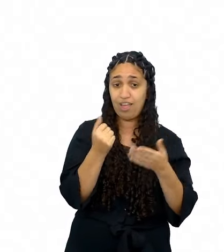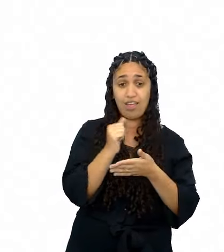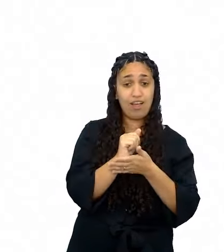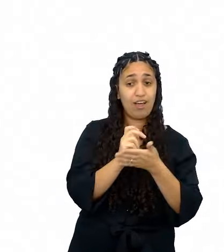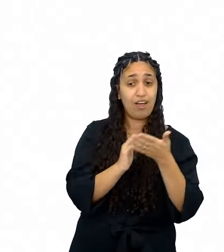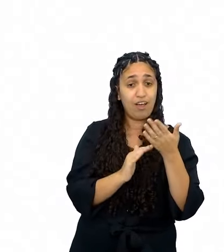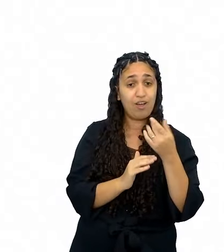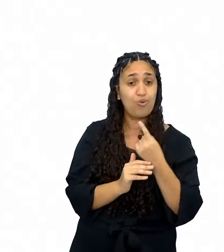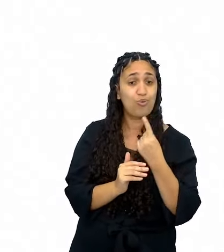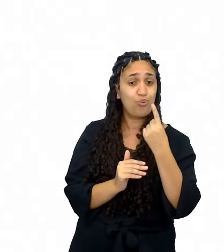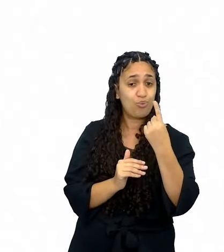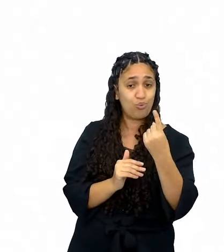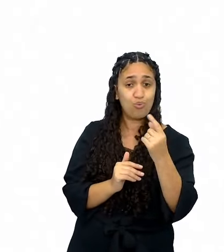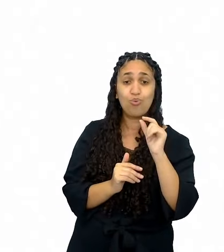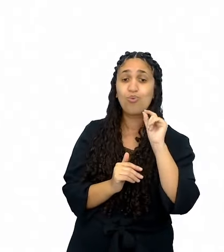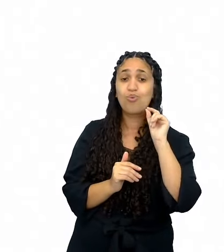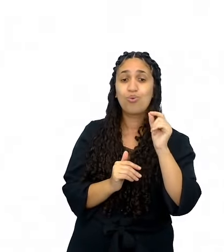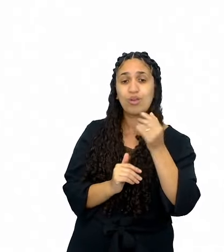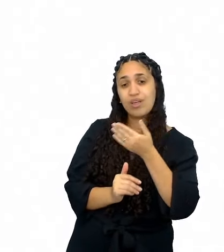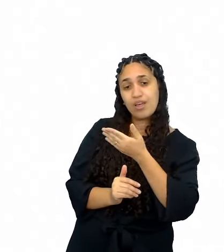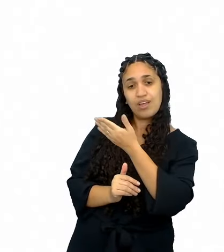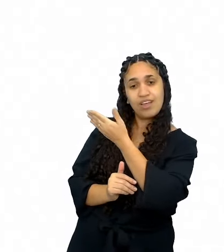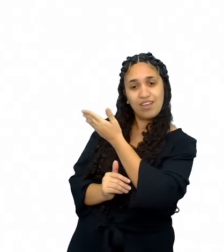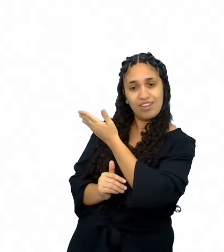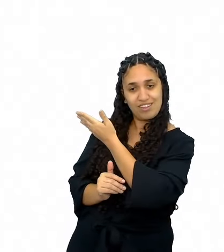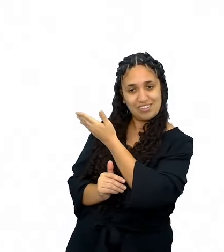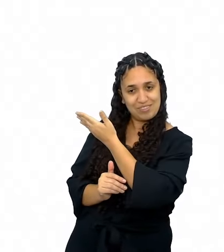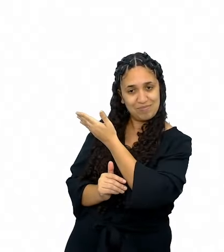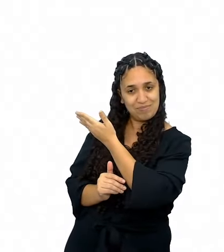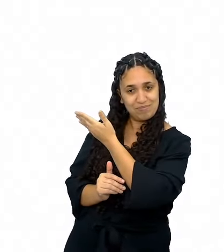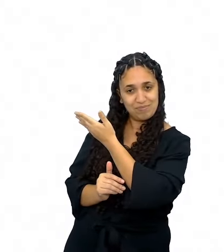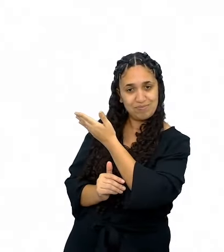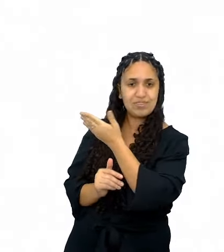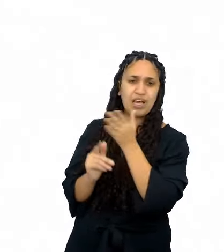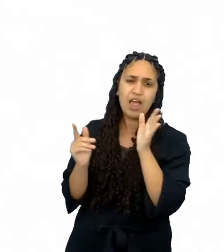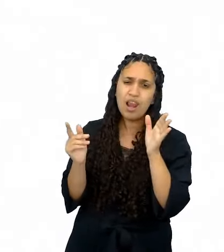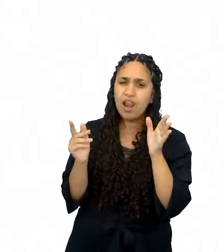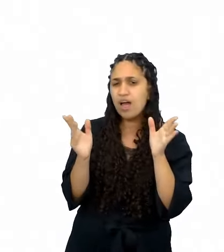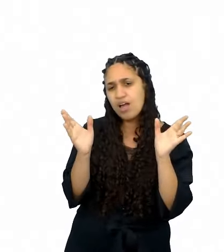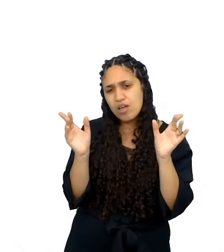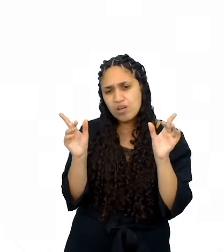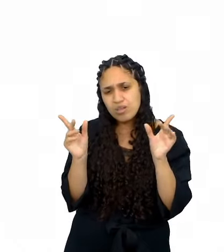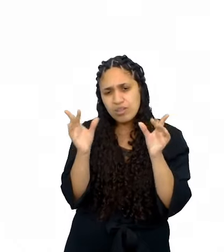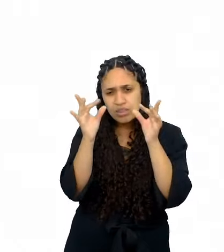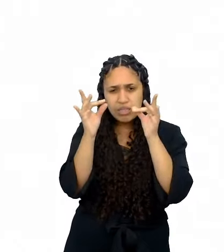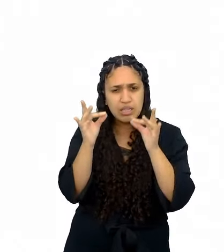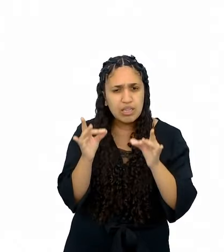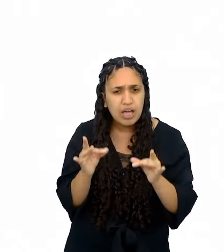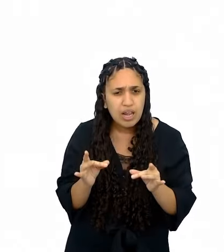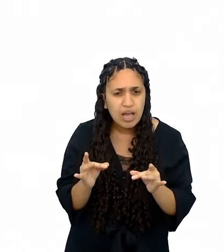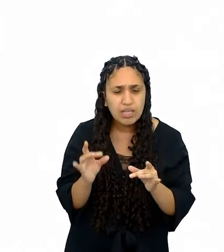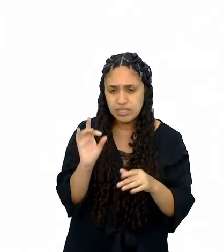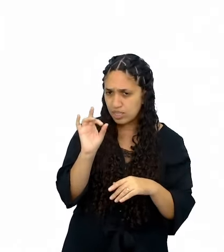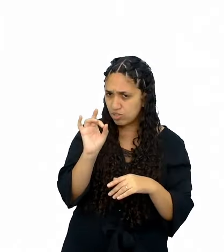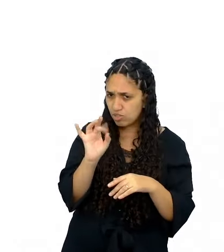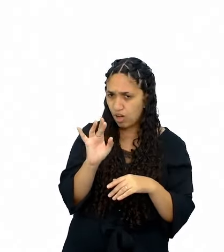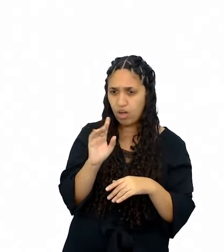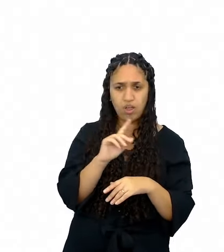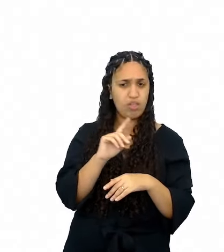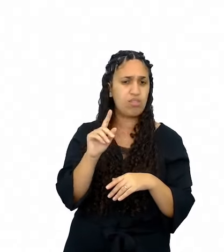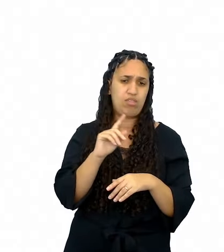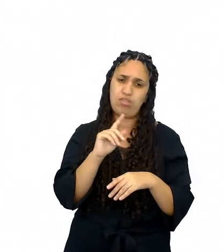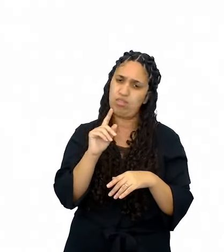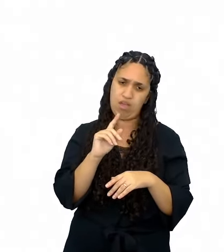não é só isso, né, que vai garantir que os alunos compreendam como se faz um